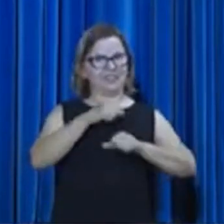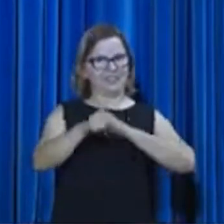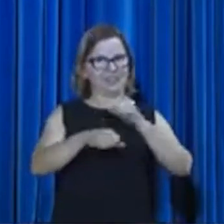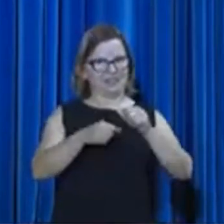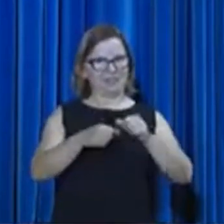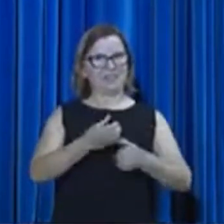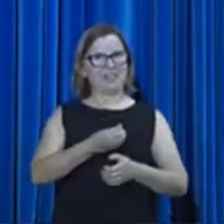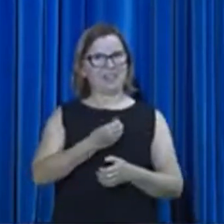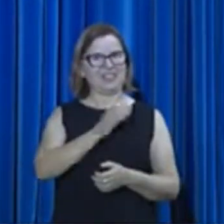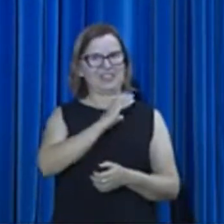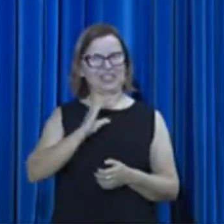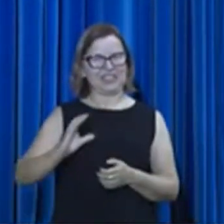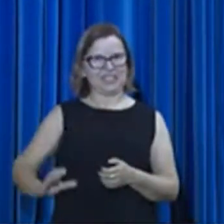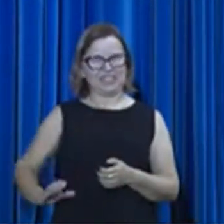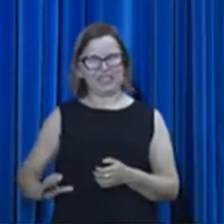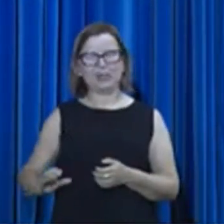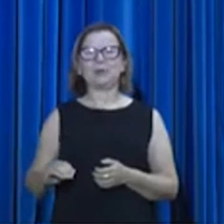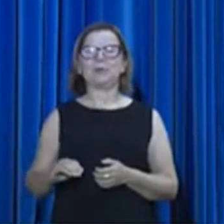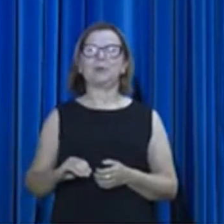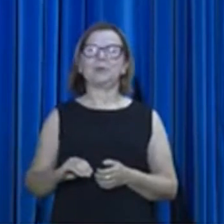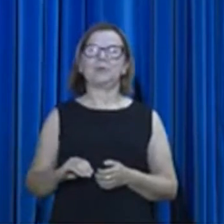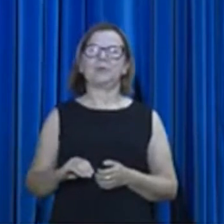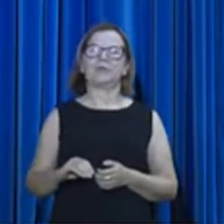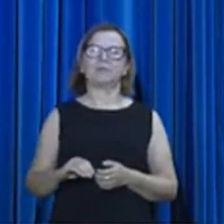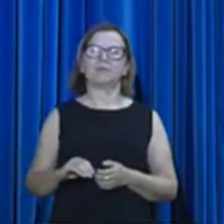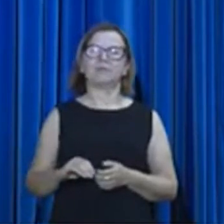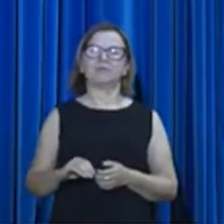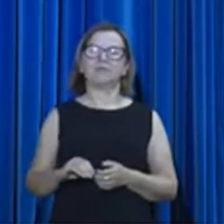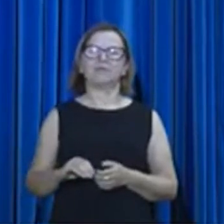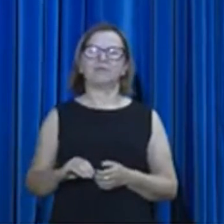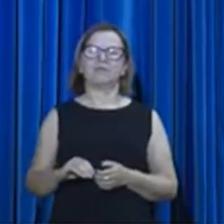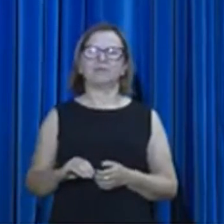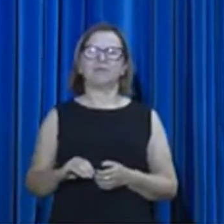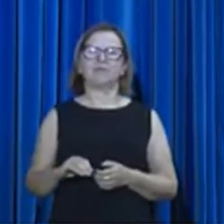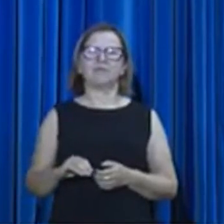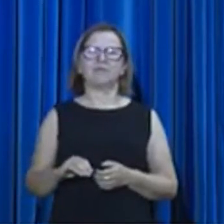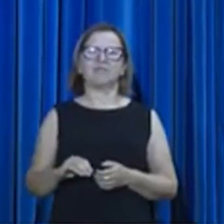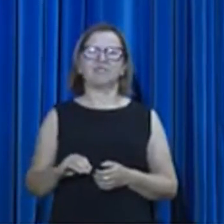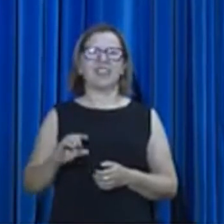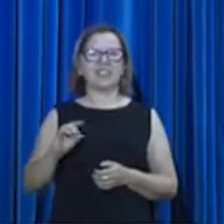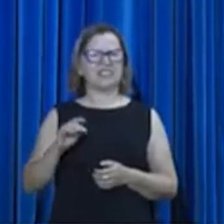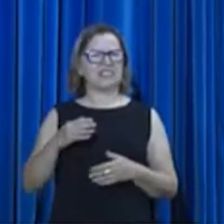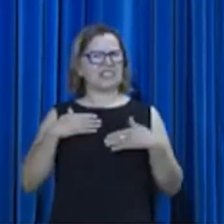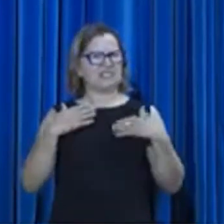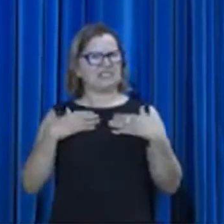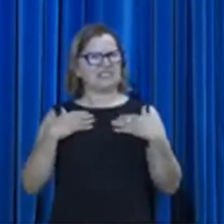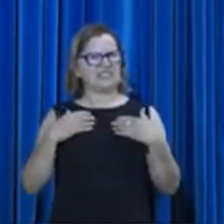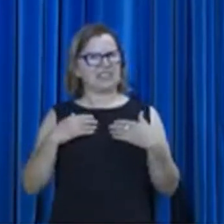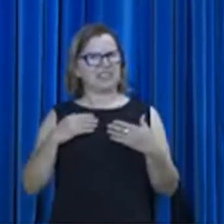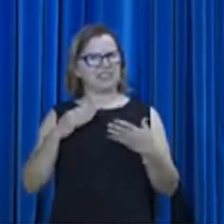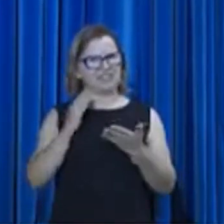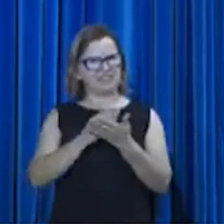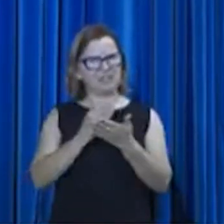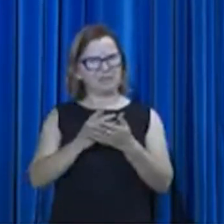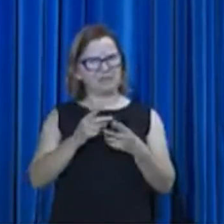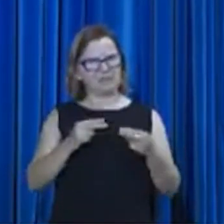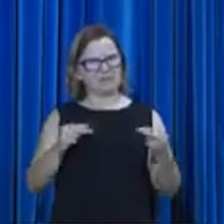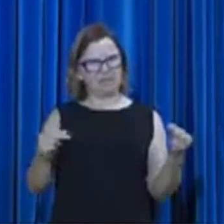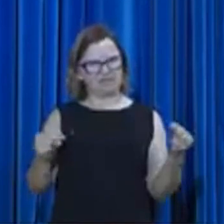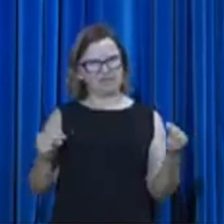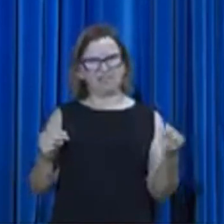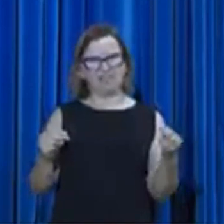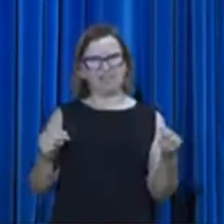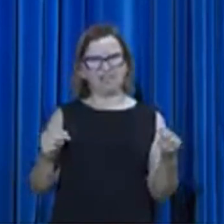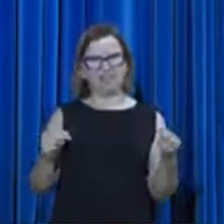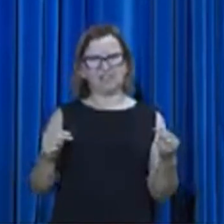Cristo, eles contentam-se muitas vezes com algumas coisas que levam a